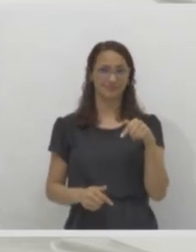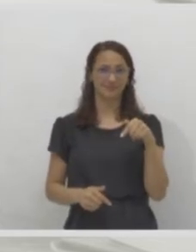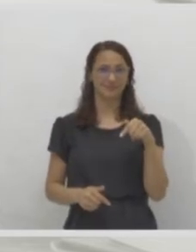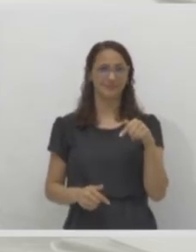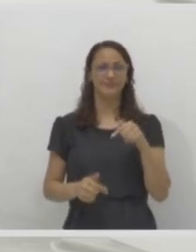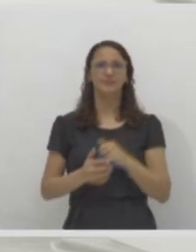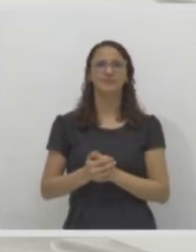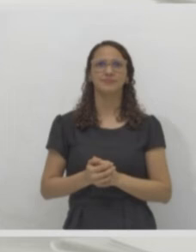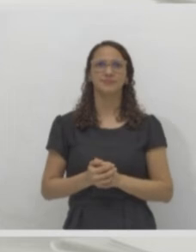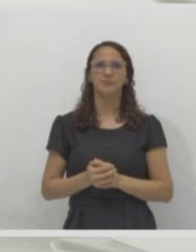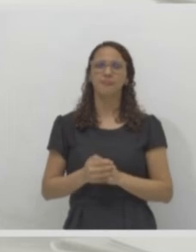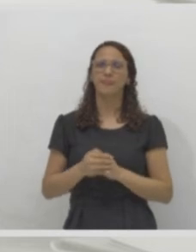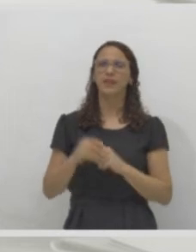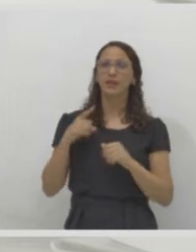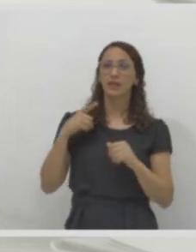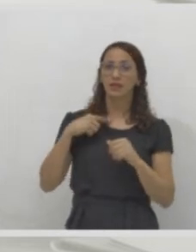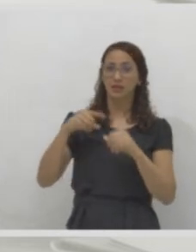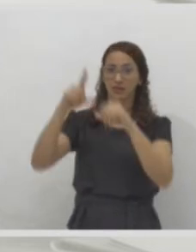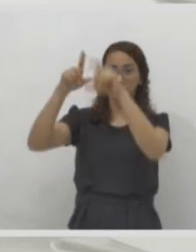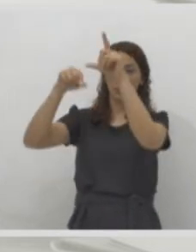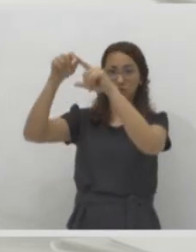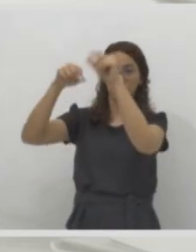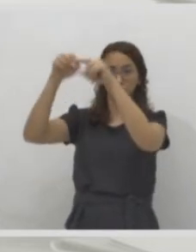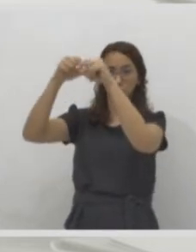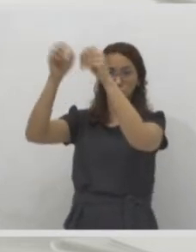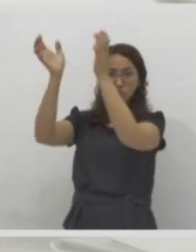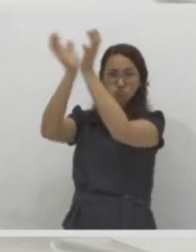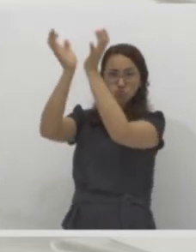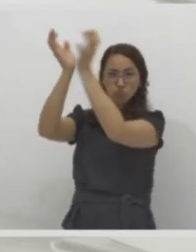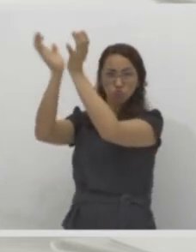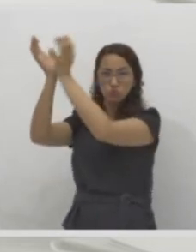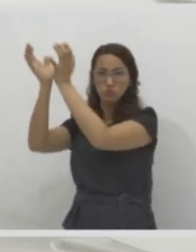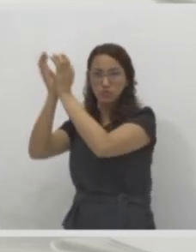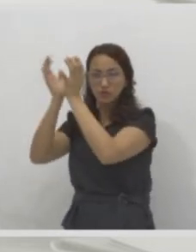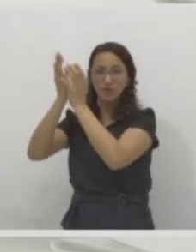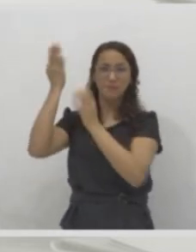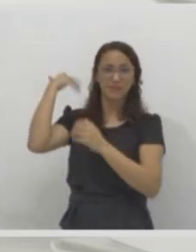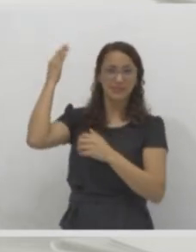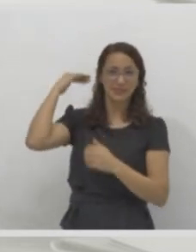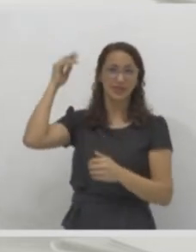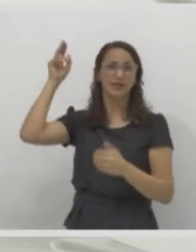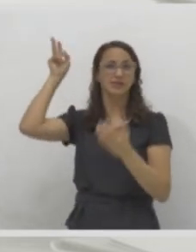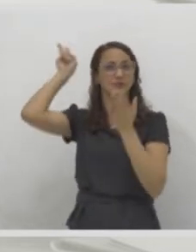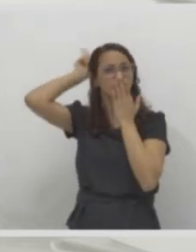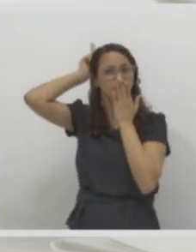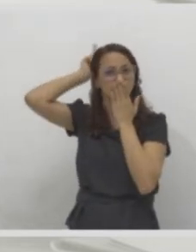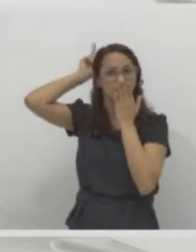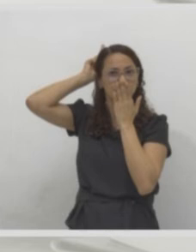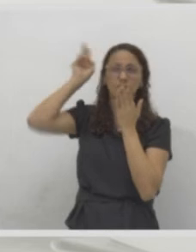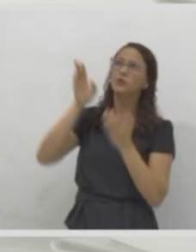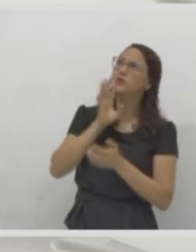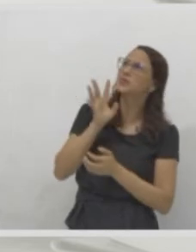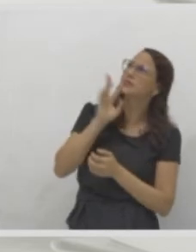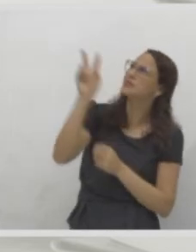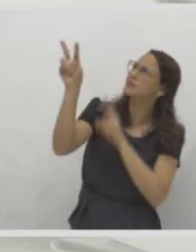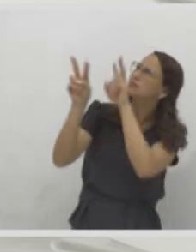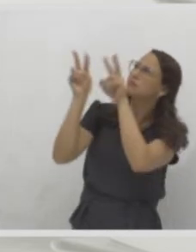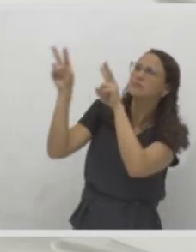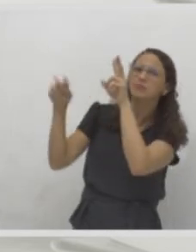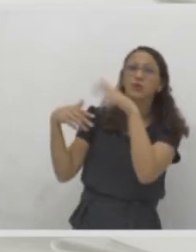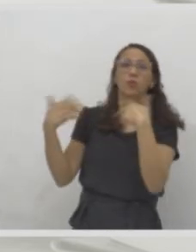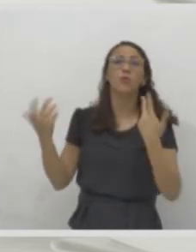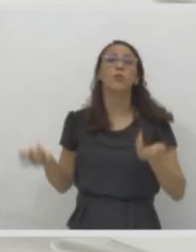algumas constelações reconhecidas pelos povos indígenas brasileiros. Aí nós temos a constelação de